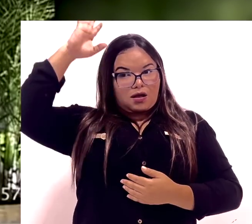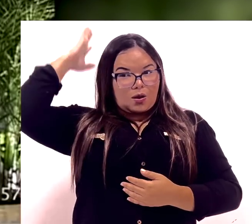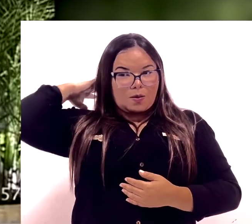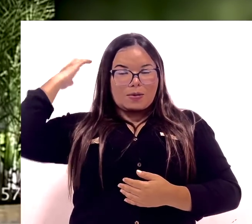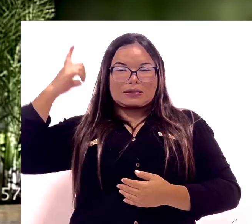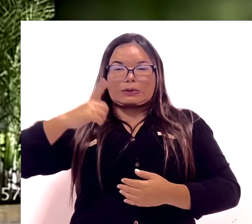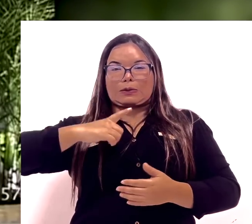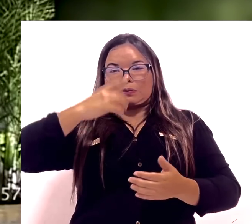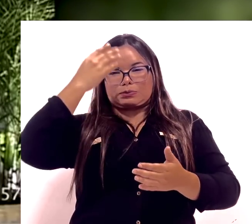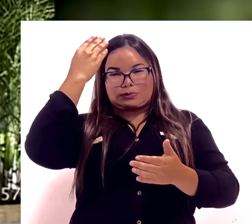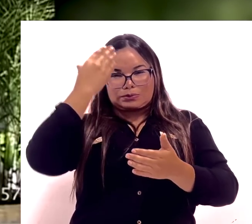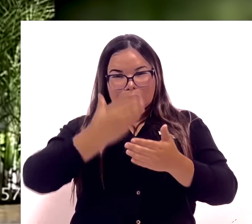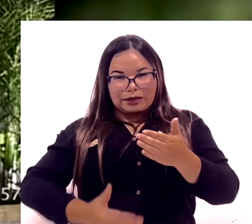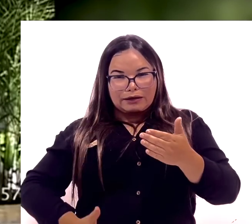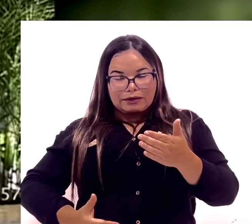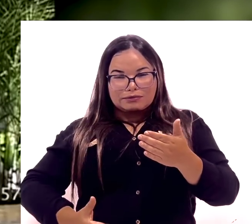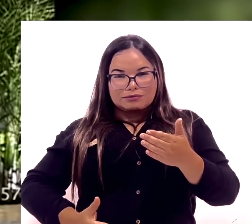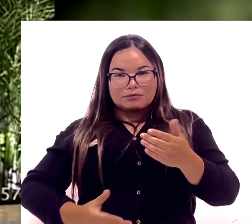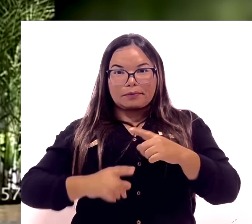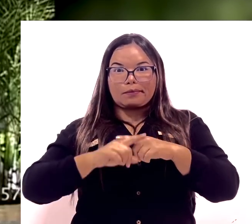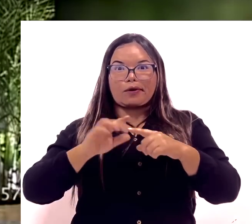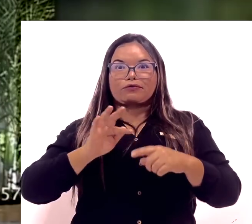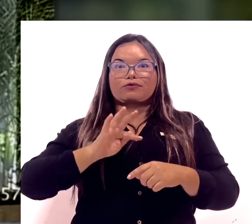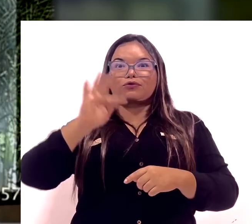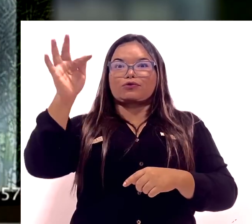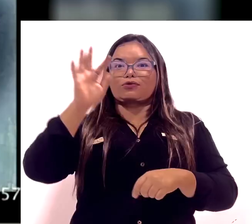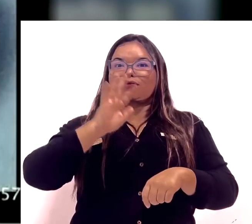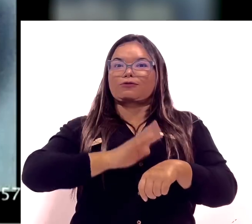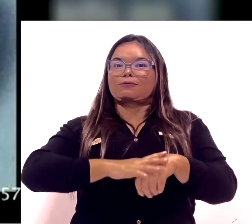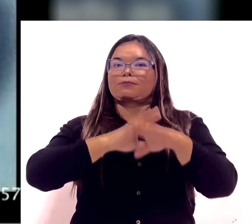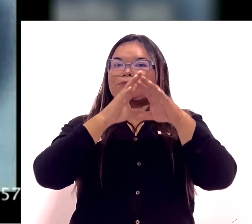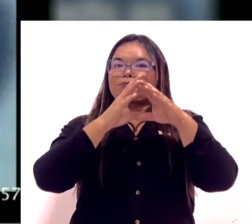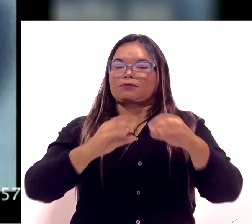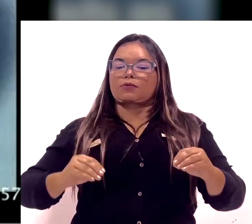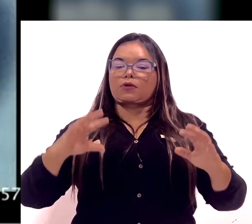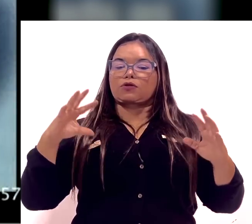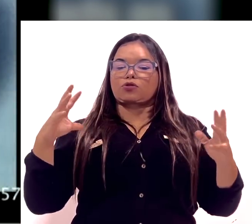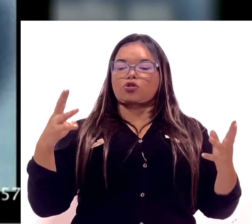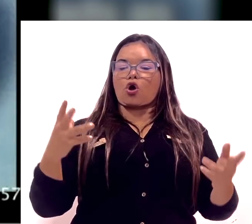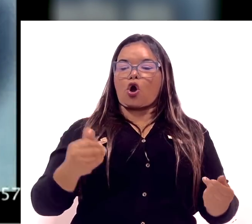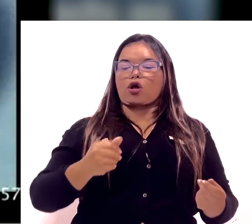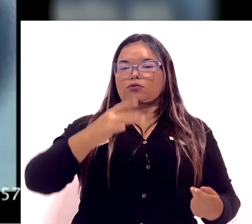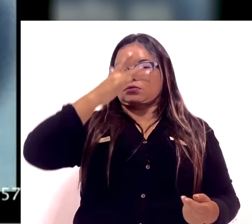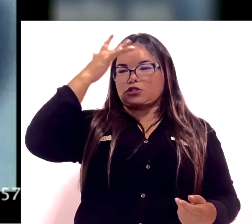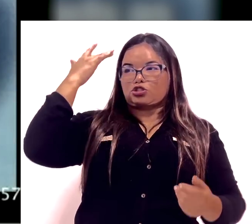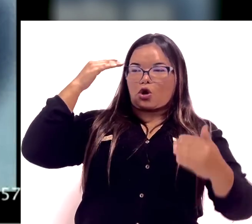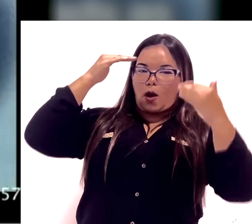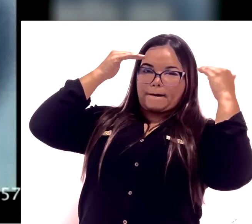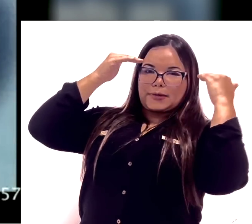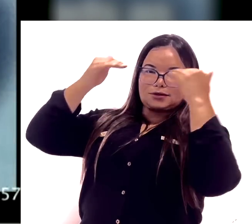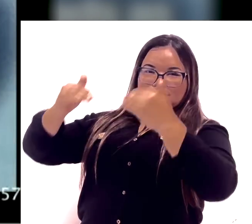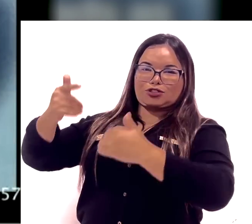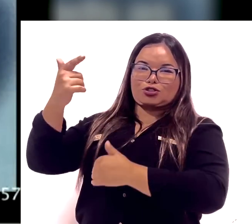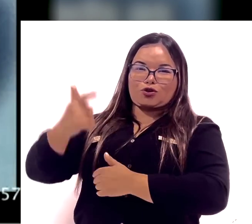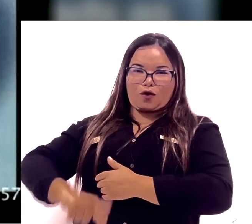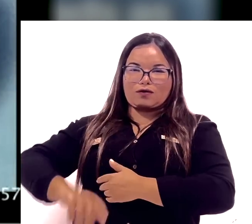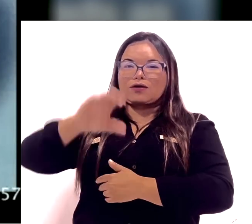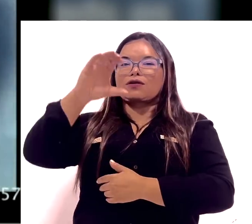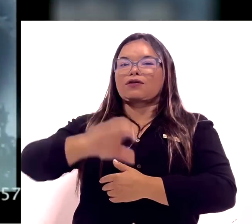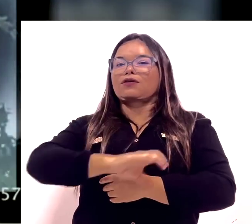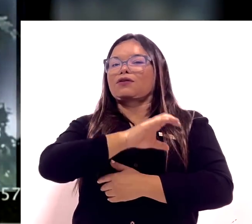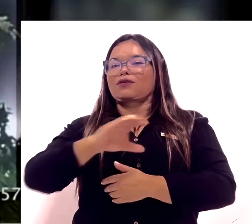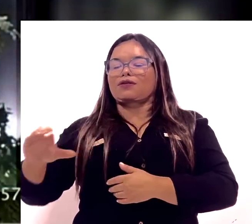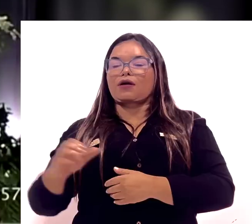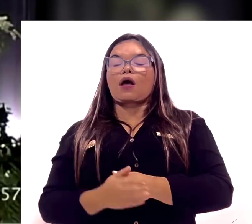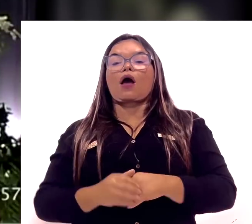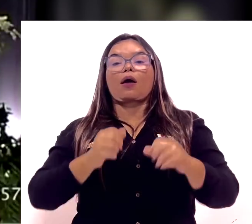pequeno, mas ela será curada. E toda a terra se maravilhou após a besta. Apocalipse 13, 3.